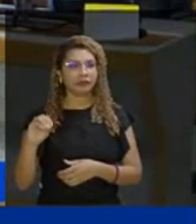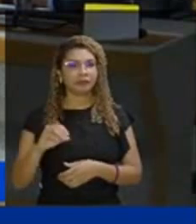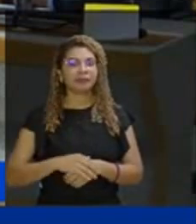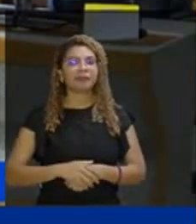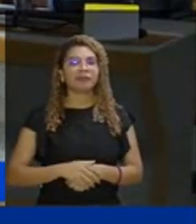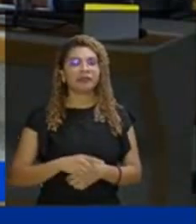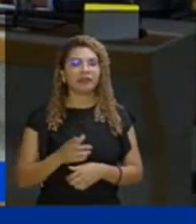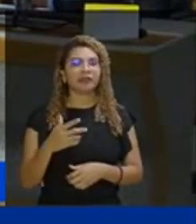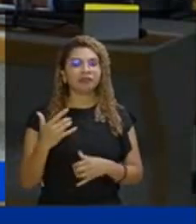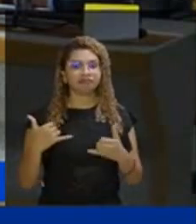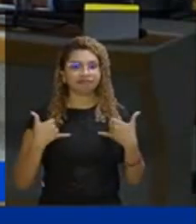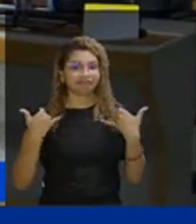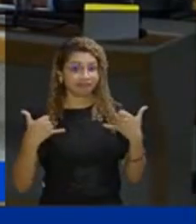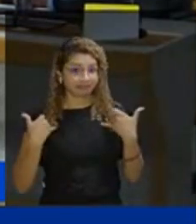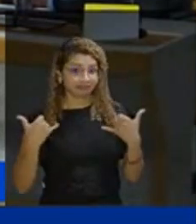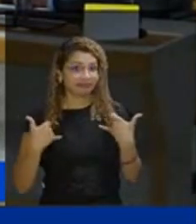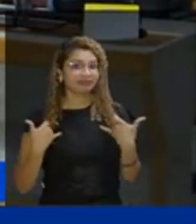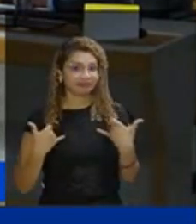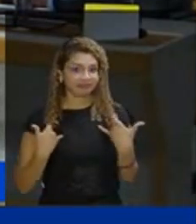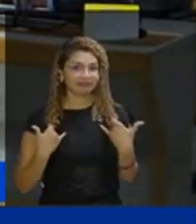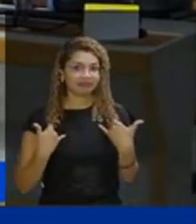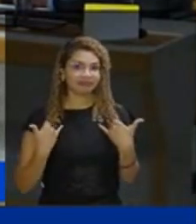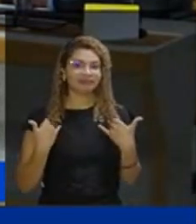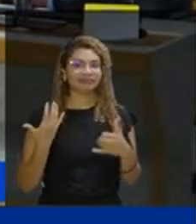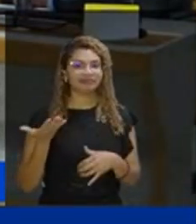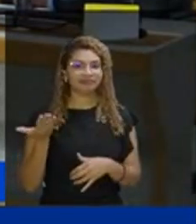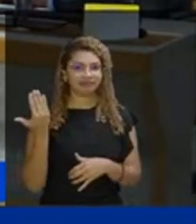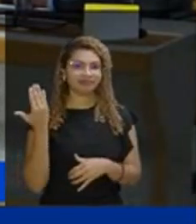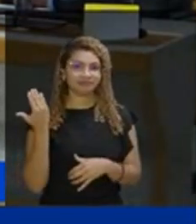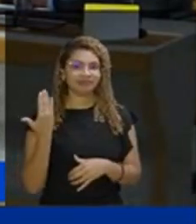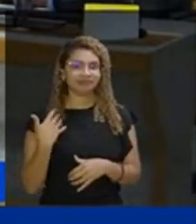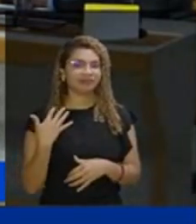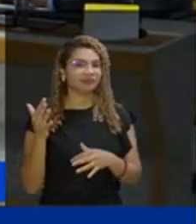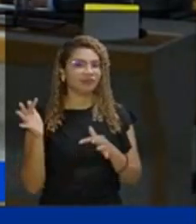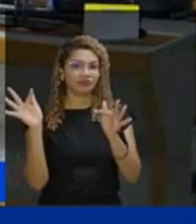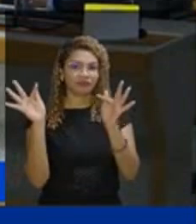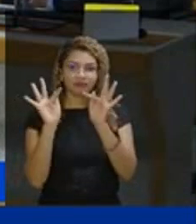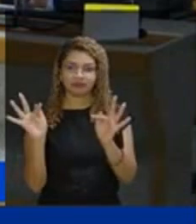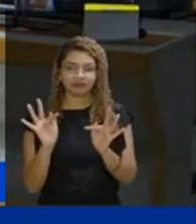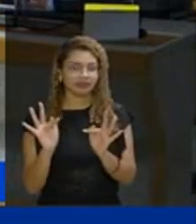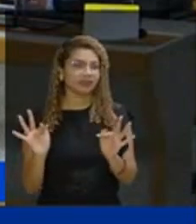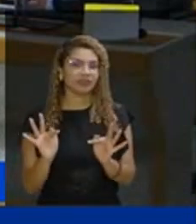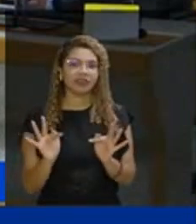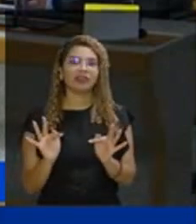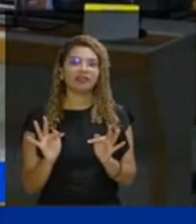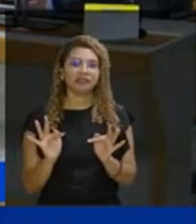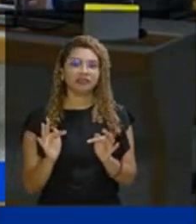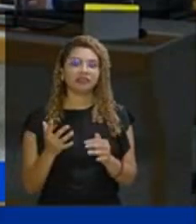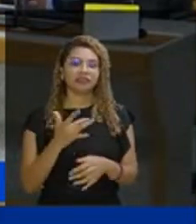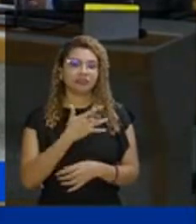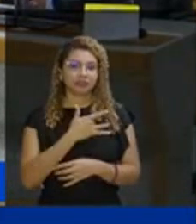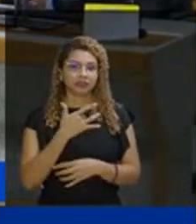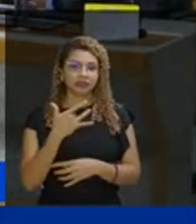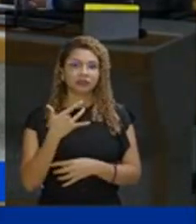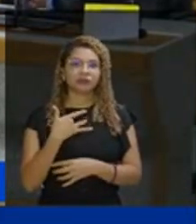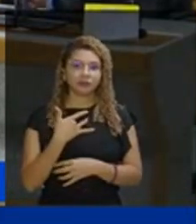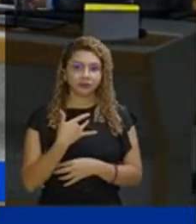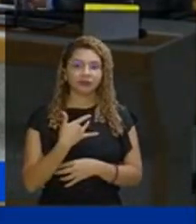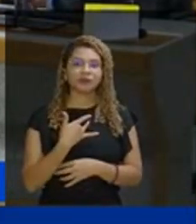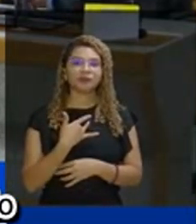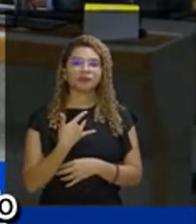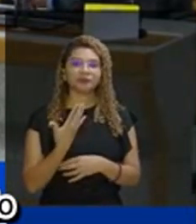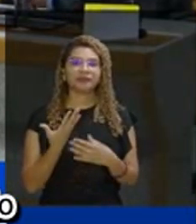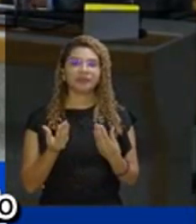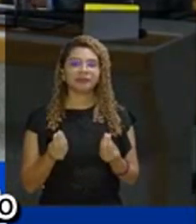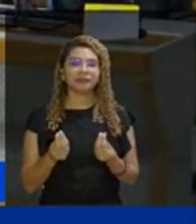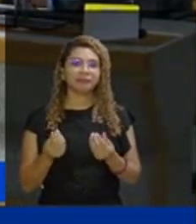transcurso do seu aniversário. Desejar toda a felicidade do mundo. Saúde, paz